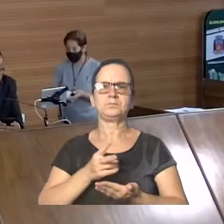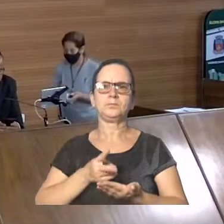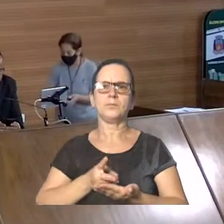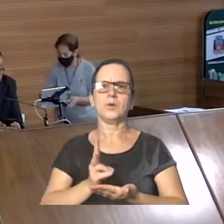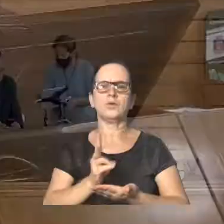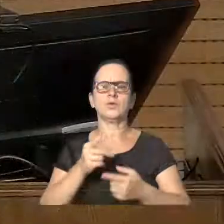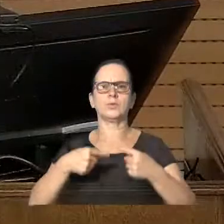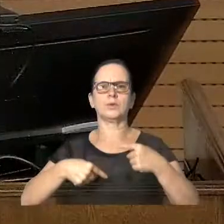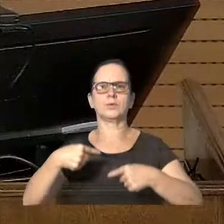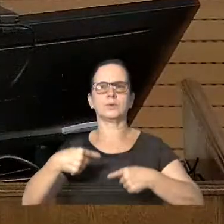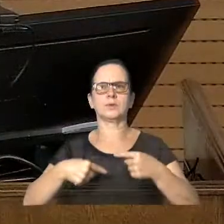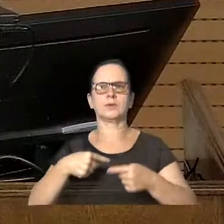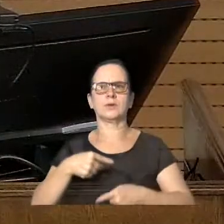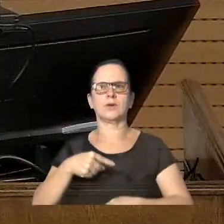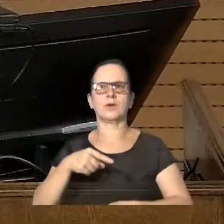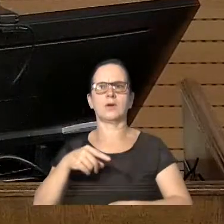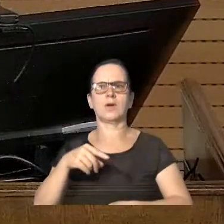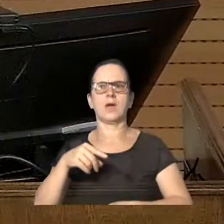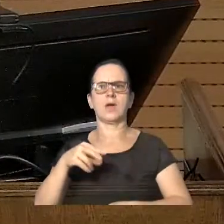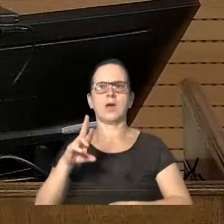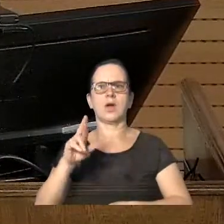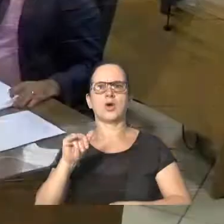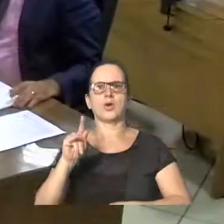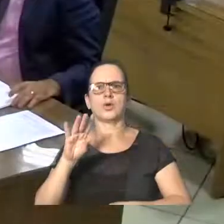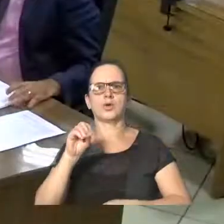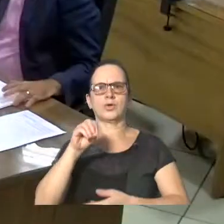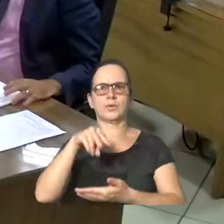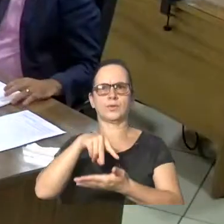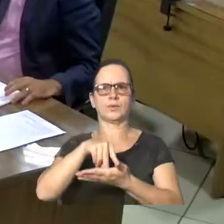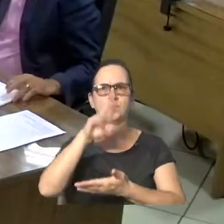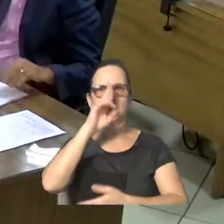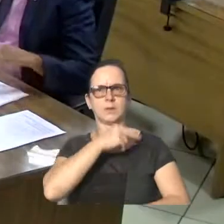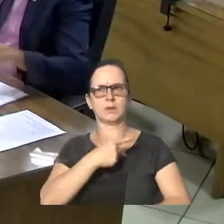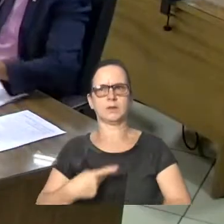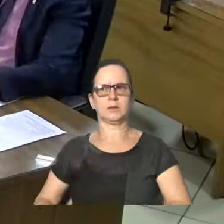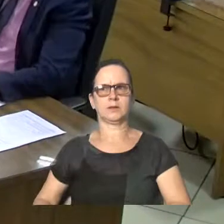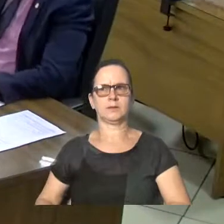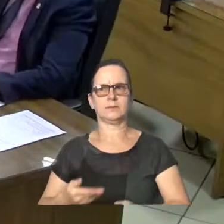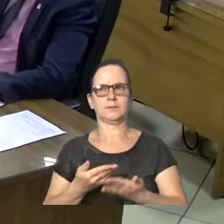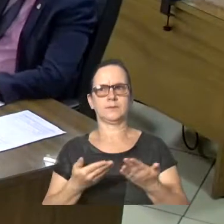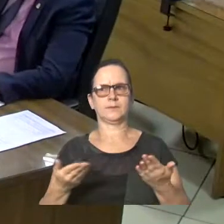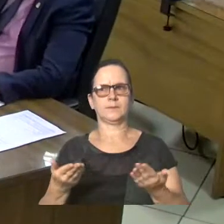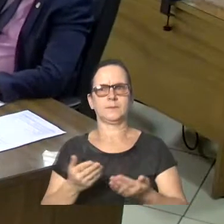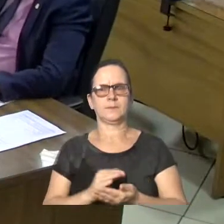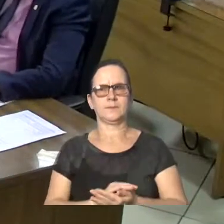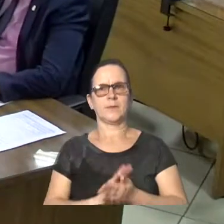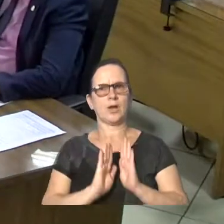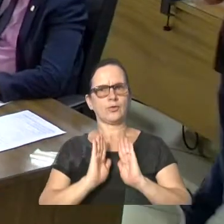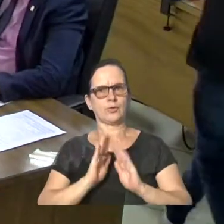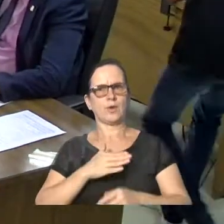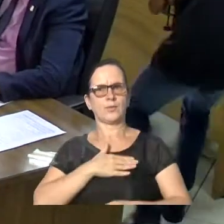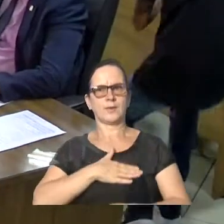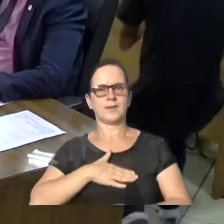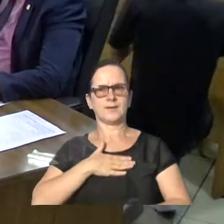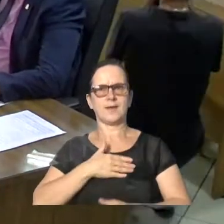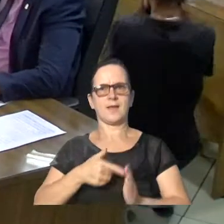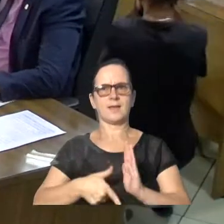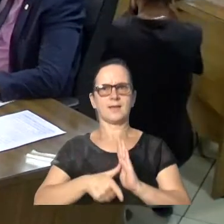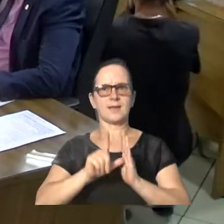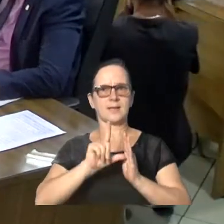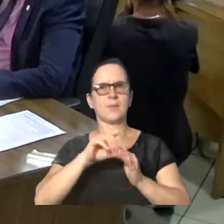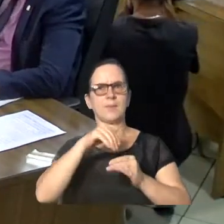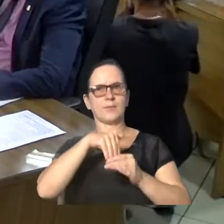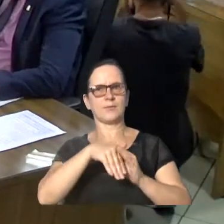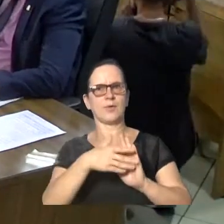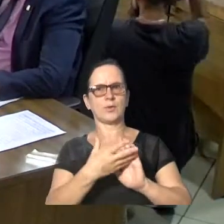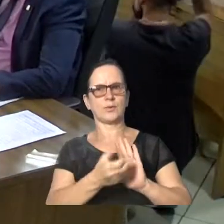Continua em discussão. A sua palavra, senhor presidente. Vereador Roxinho. Senhor presidente, senhores vereadores, já gostaria aqui de antecipar meu voto